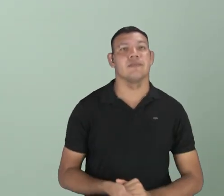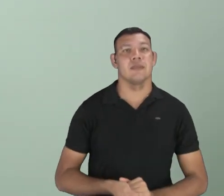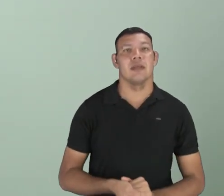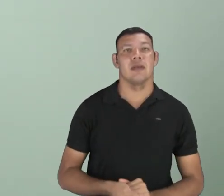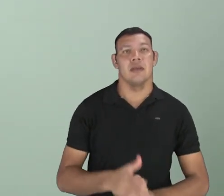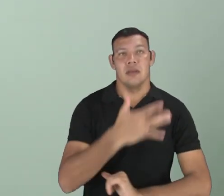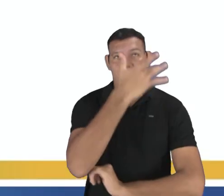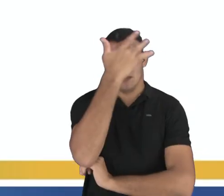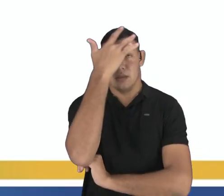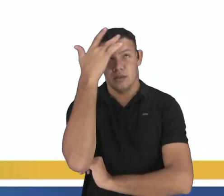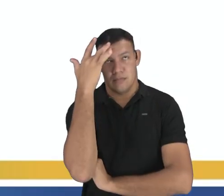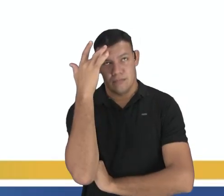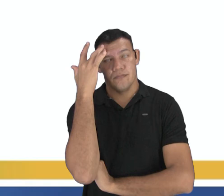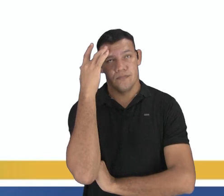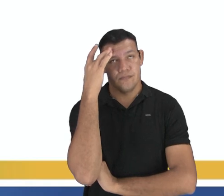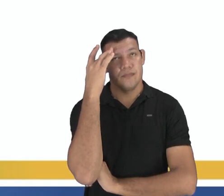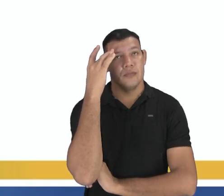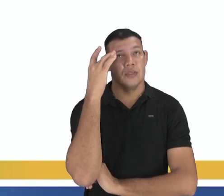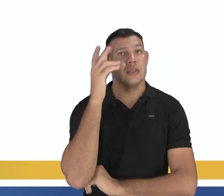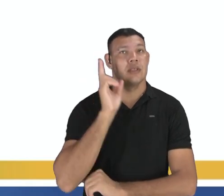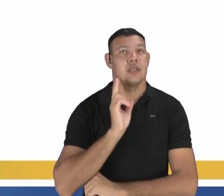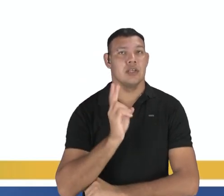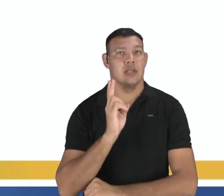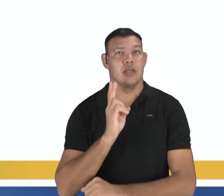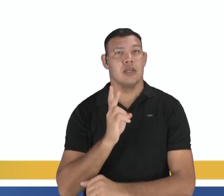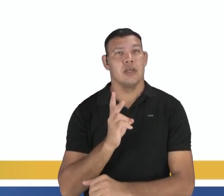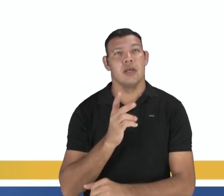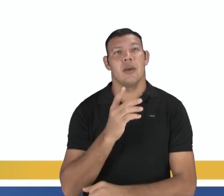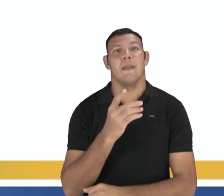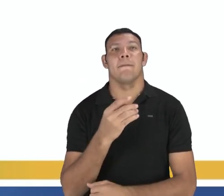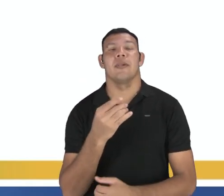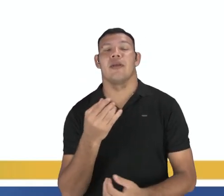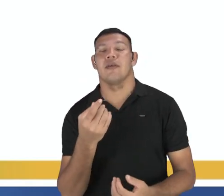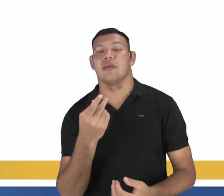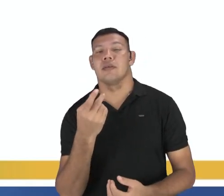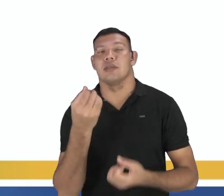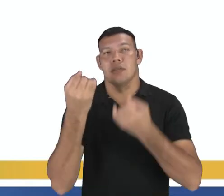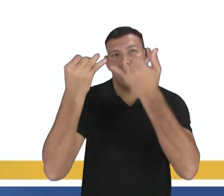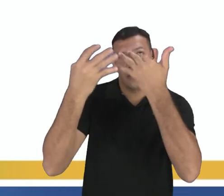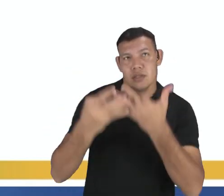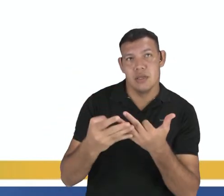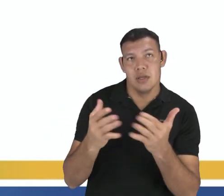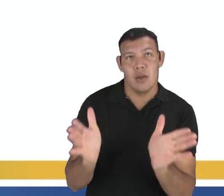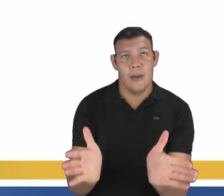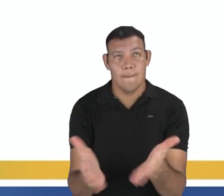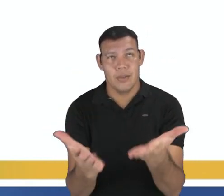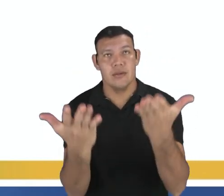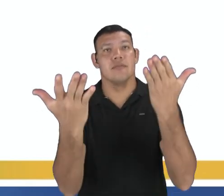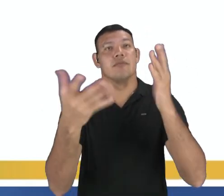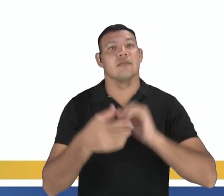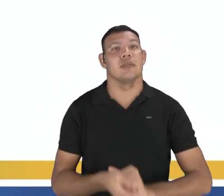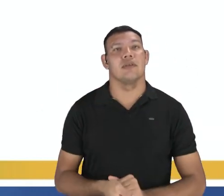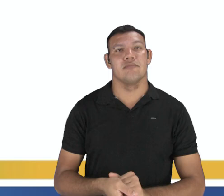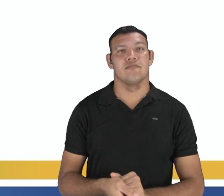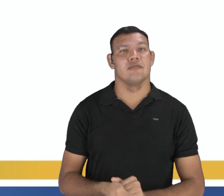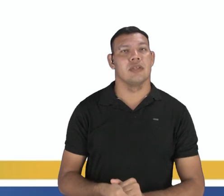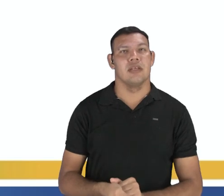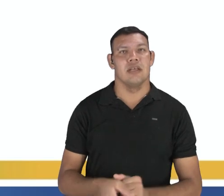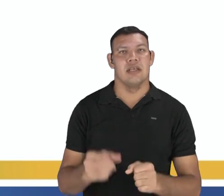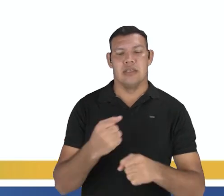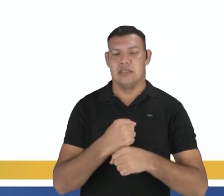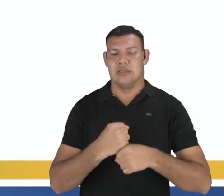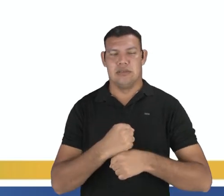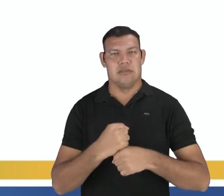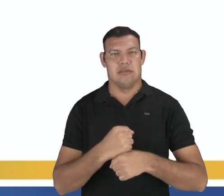terminar, as pessoas costumam dizer que a motivação não dura sempre. Bem, nem o efeito do